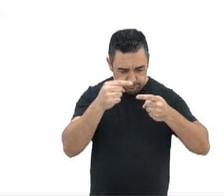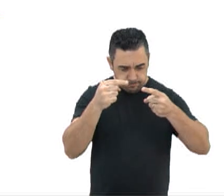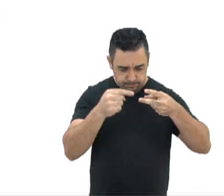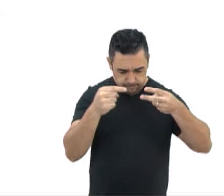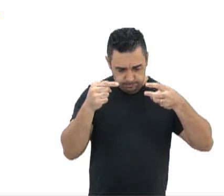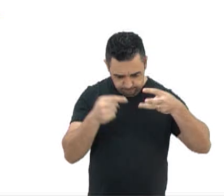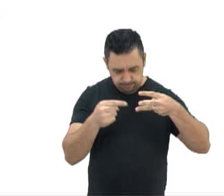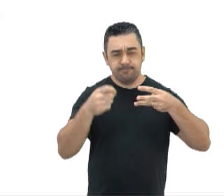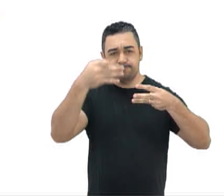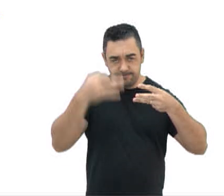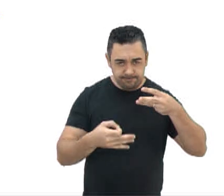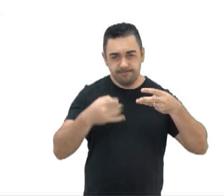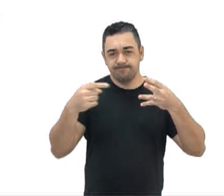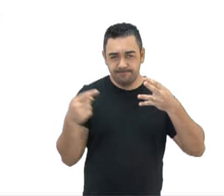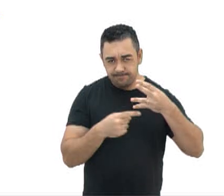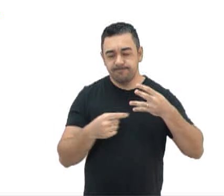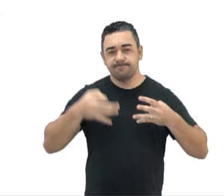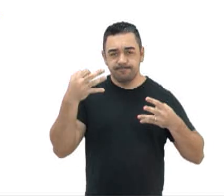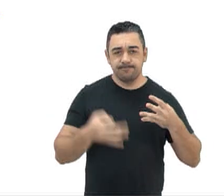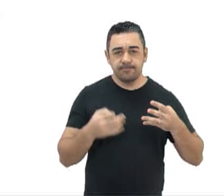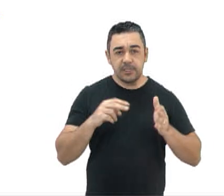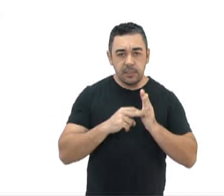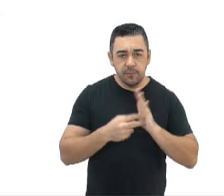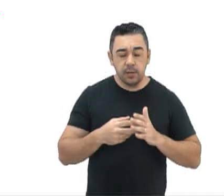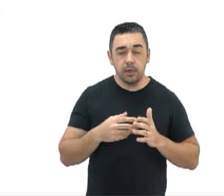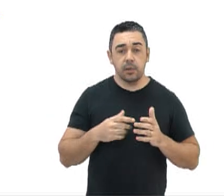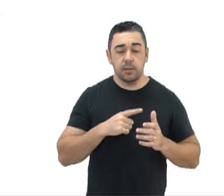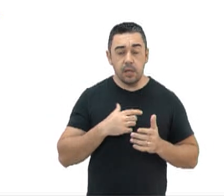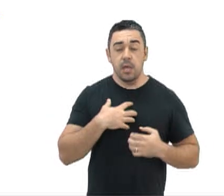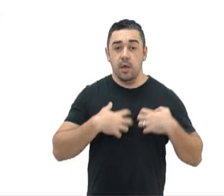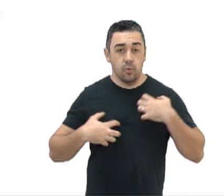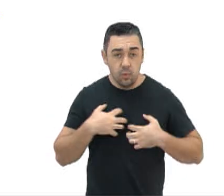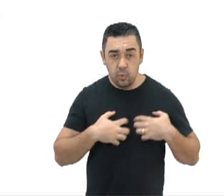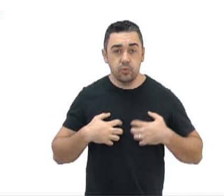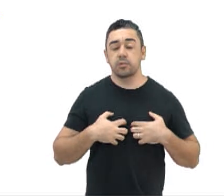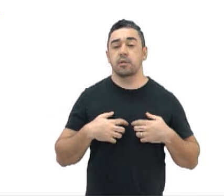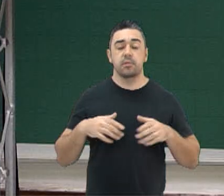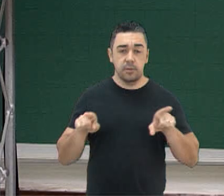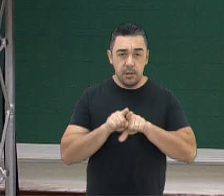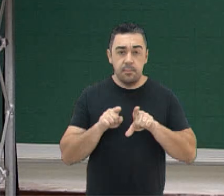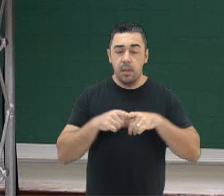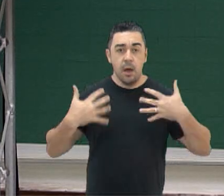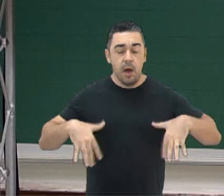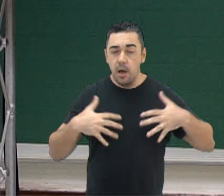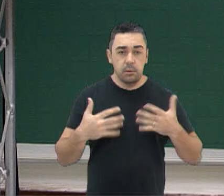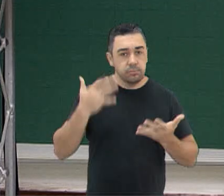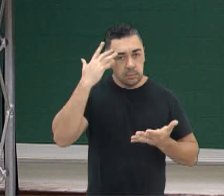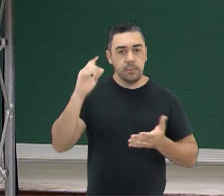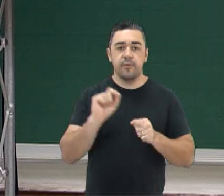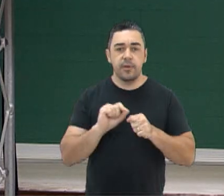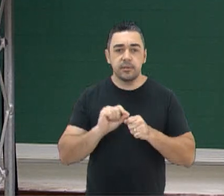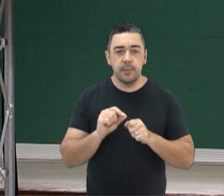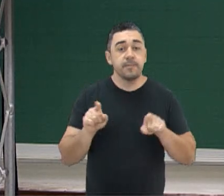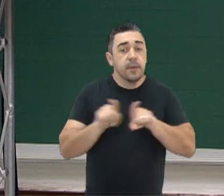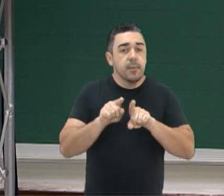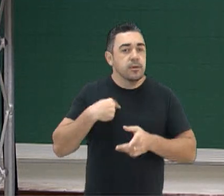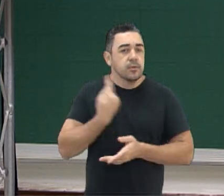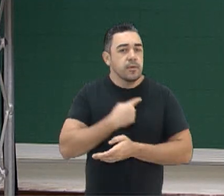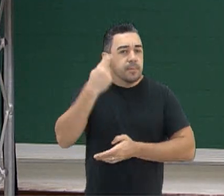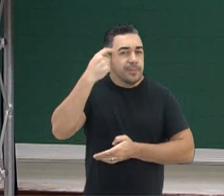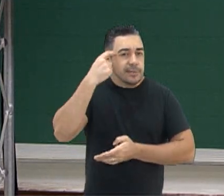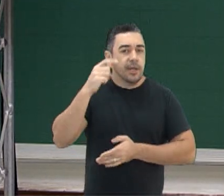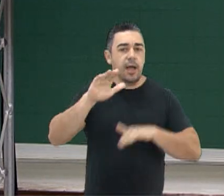estão corretas. Representa horror, angústia e desespero. E, se pensarmos bem,